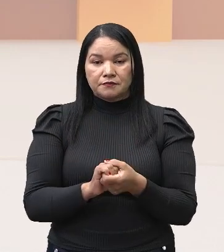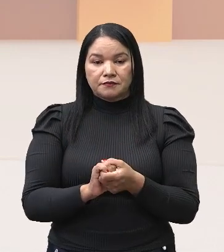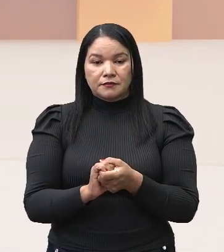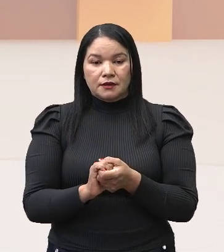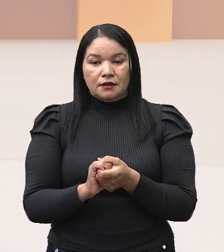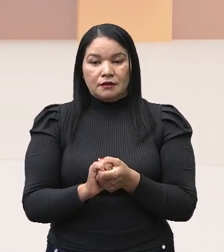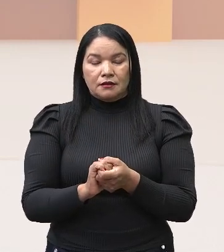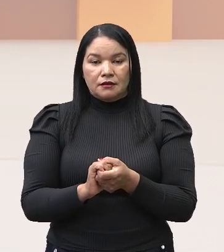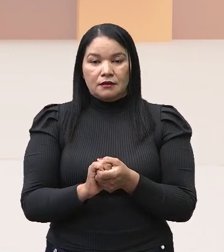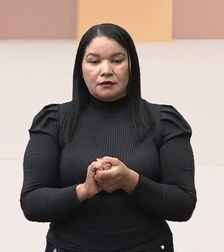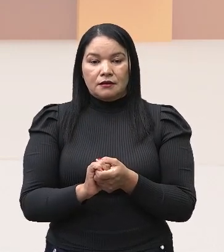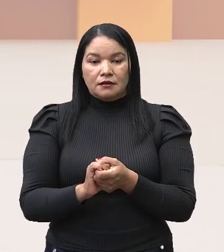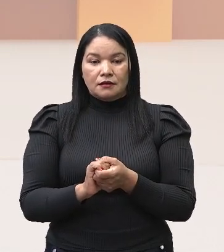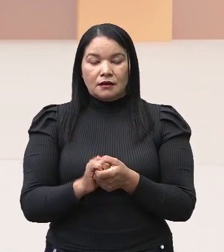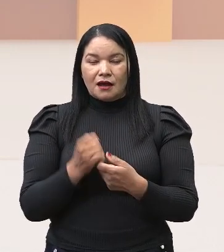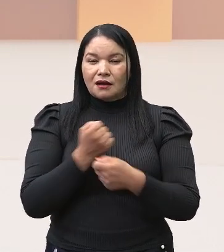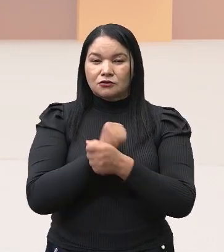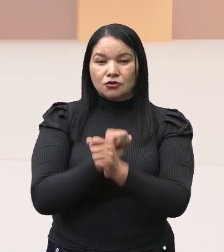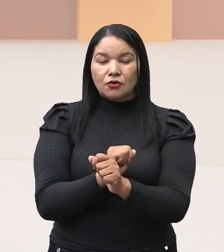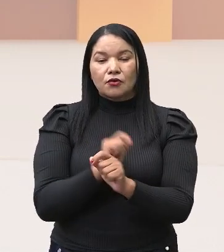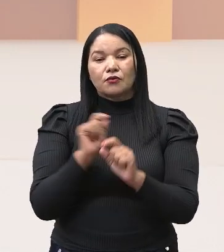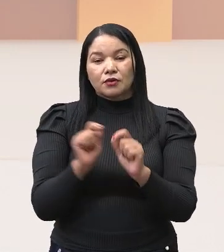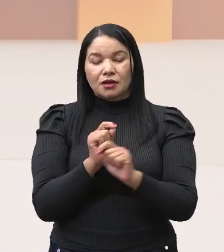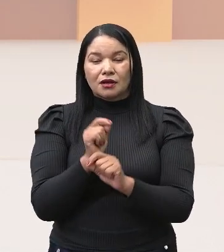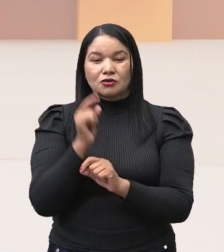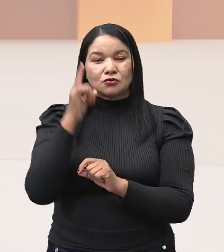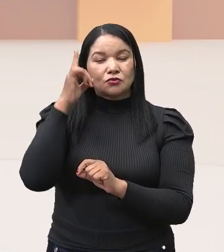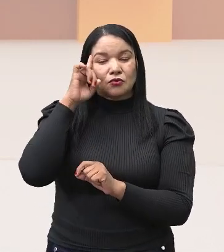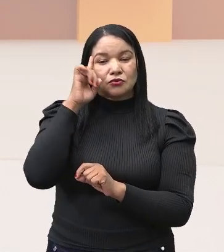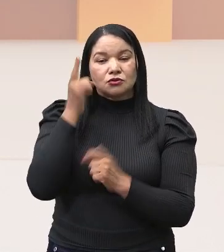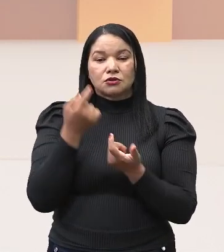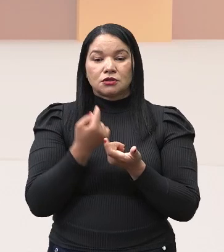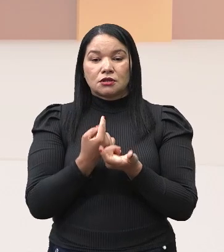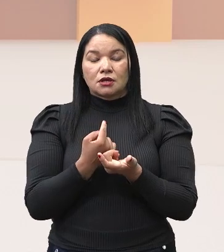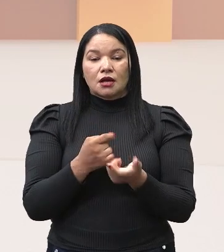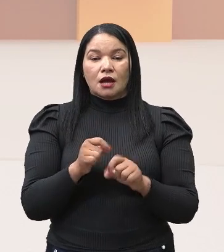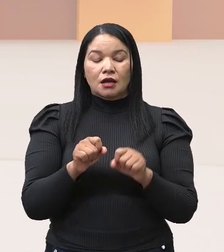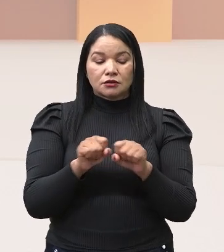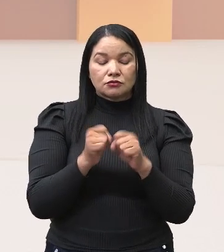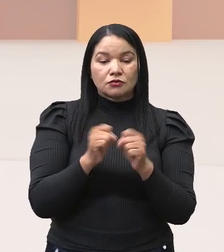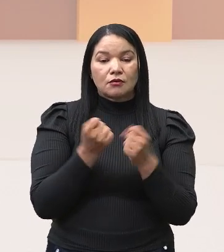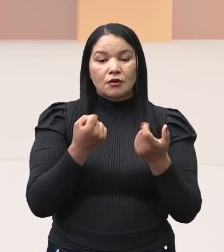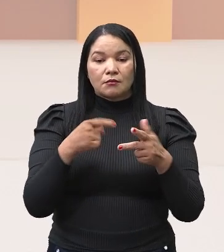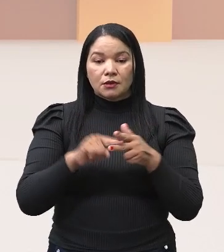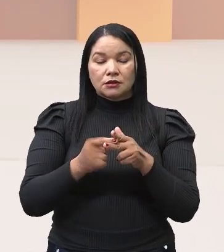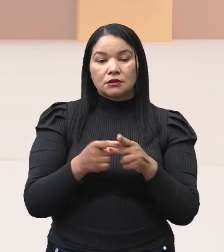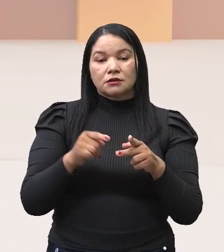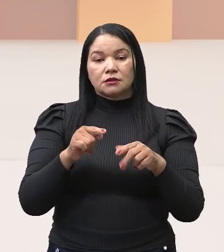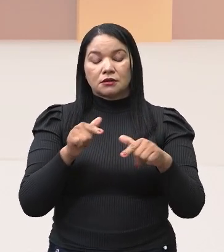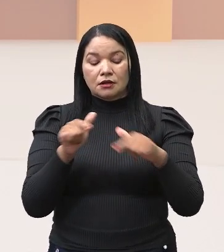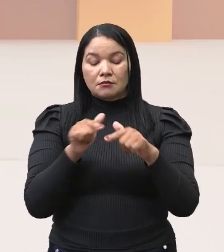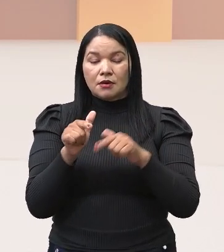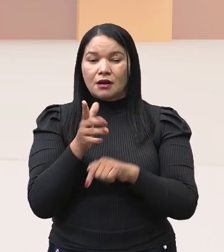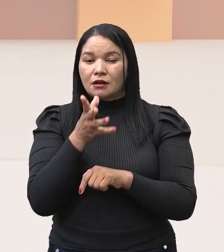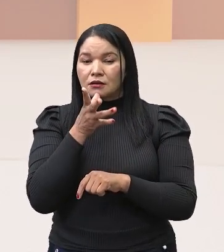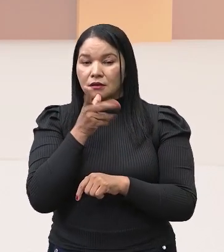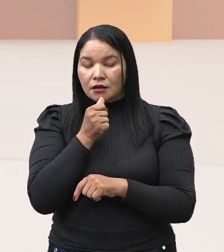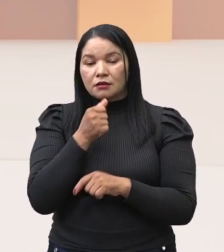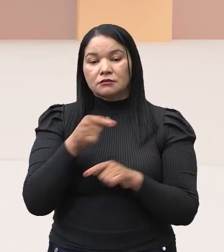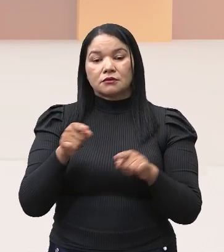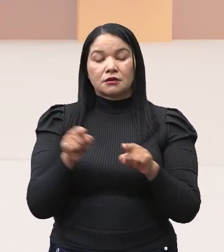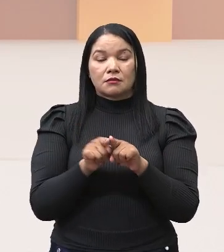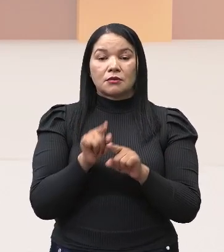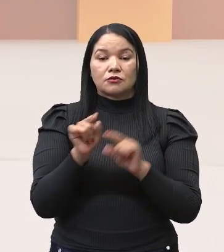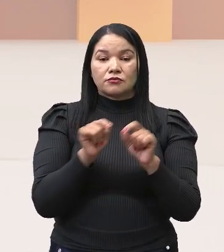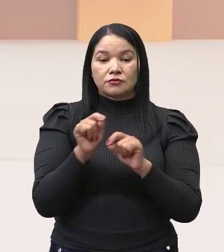sutis de resistência no dia a dia, como a sabotagem e trabalho intencionalmente lento, que